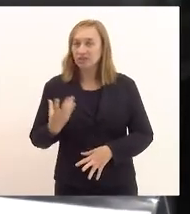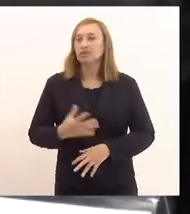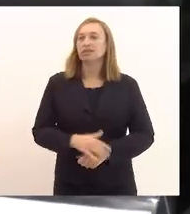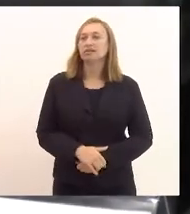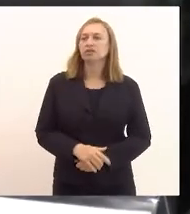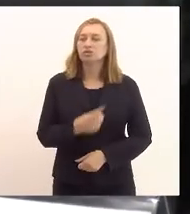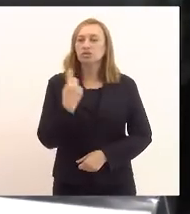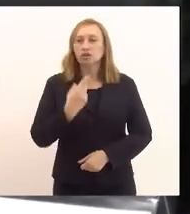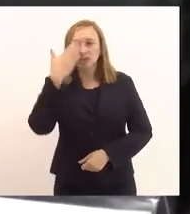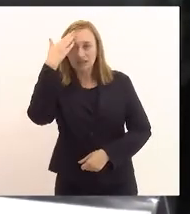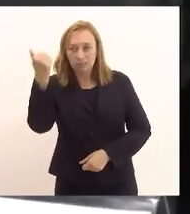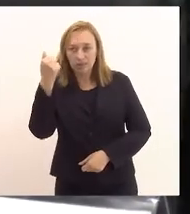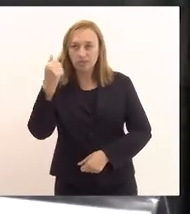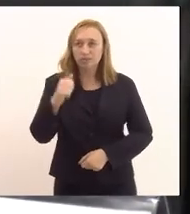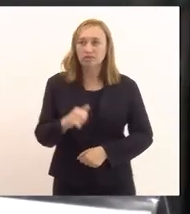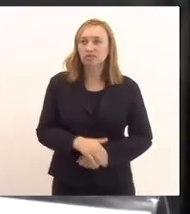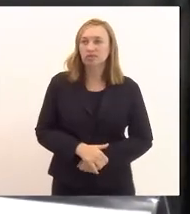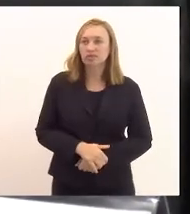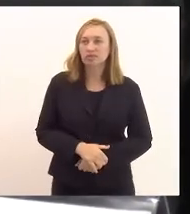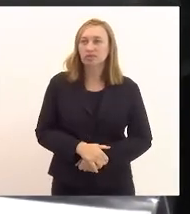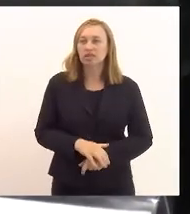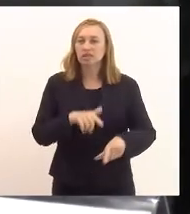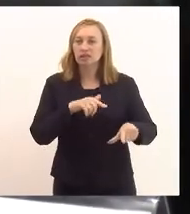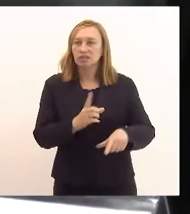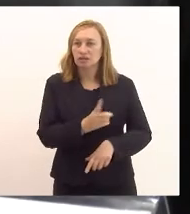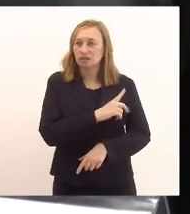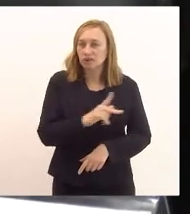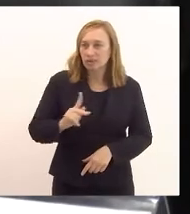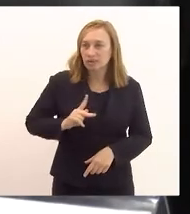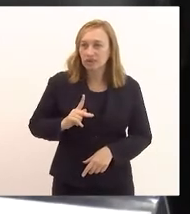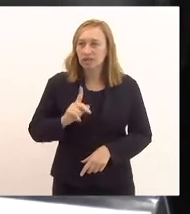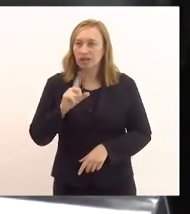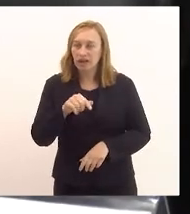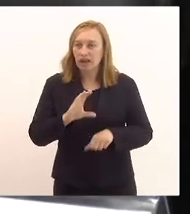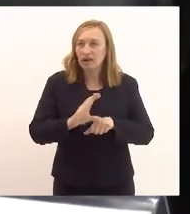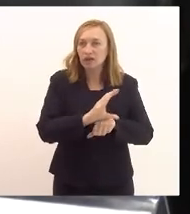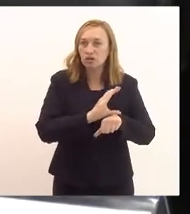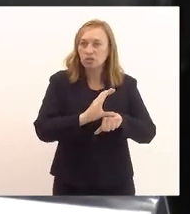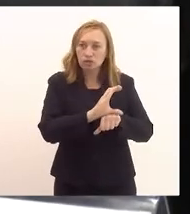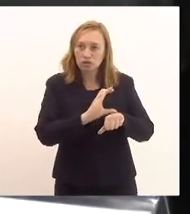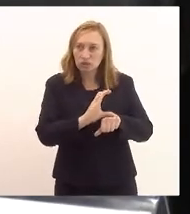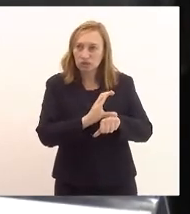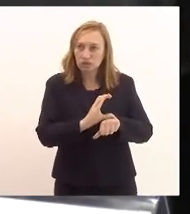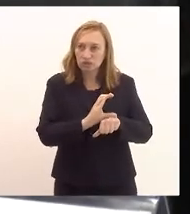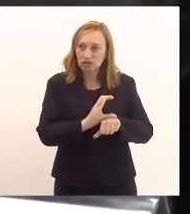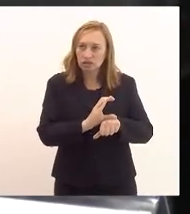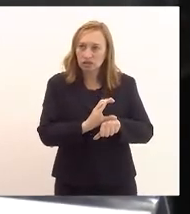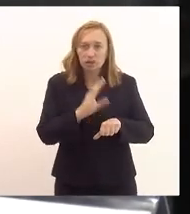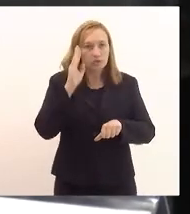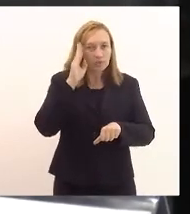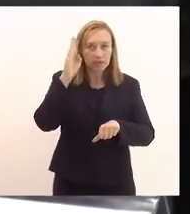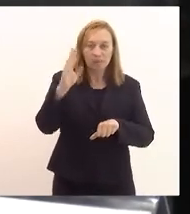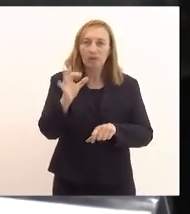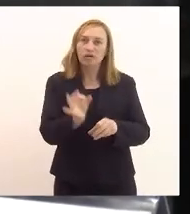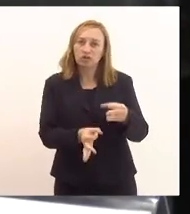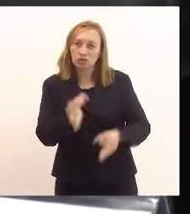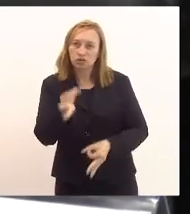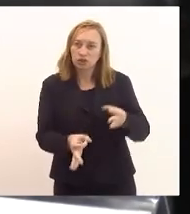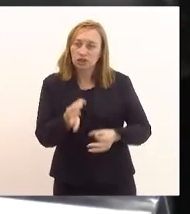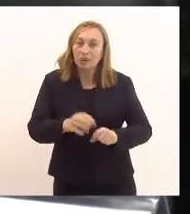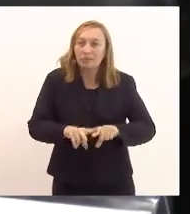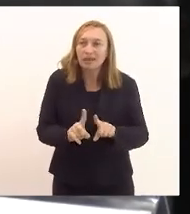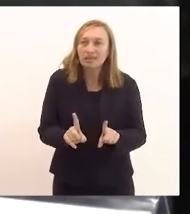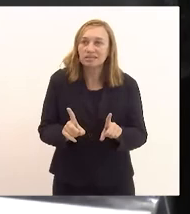nós sabemos que a função é da de fensoria é pela constituição uma função essencial à justiça